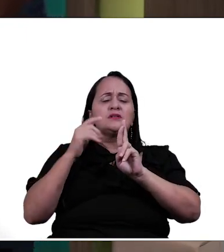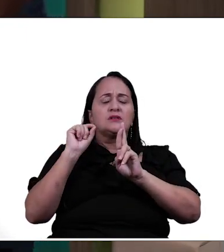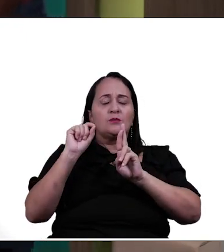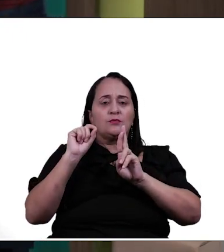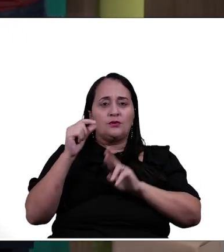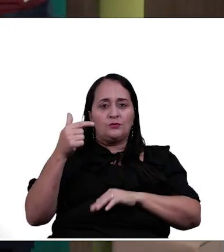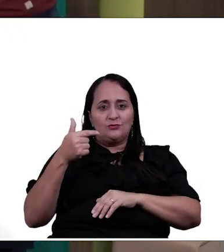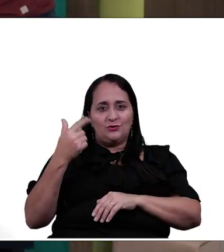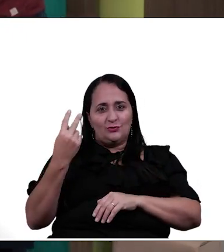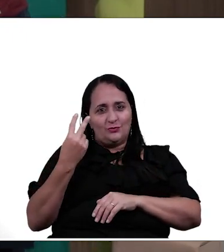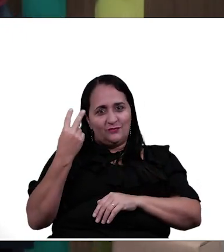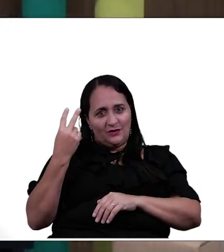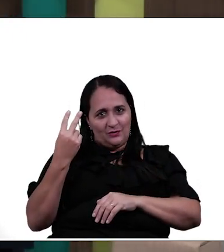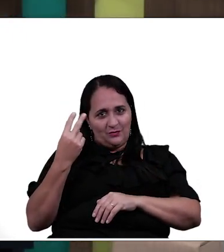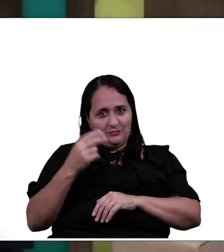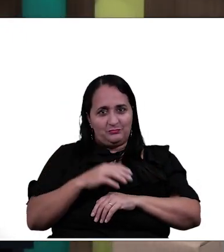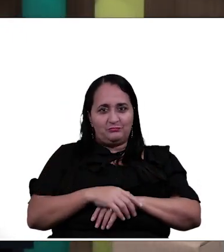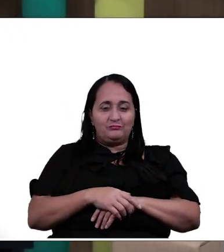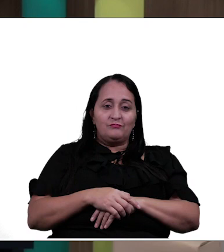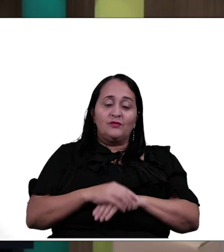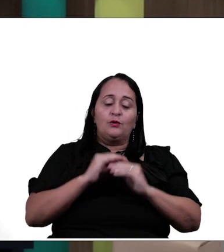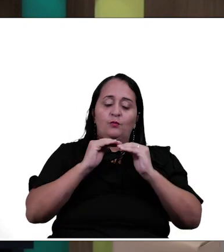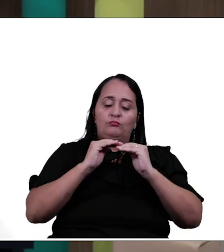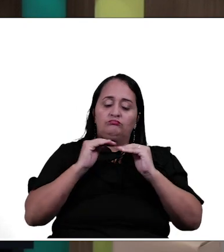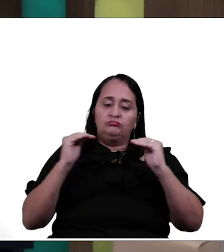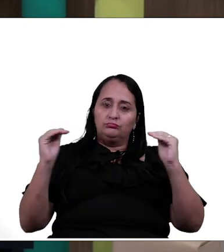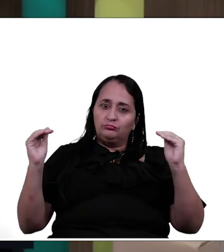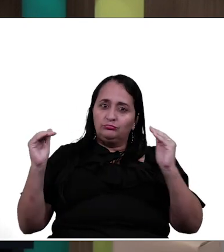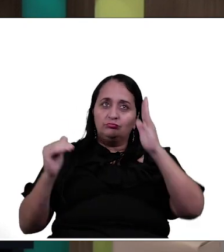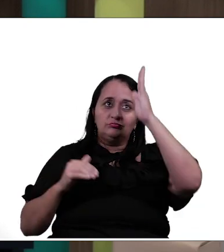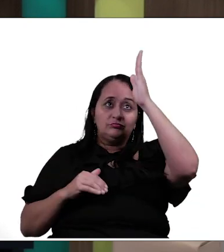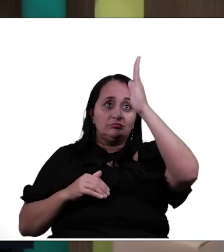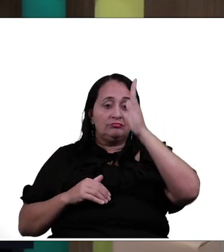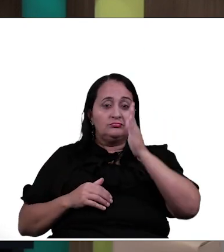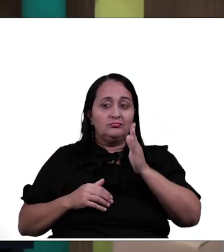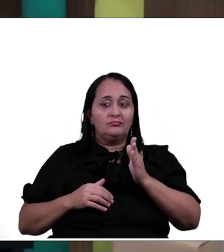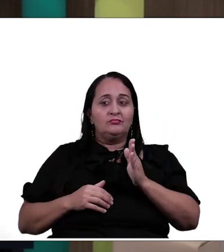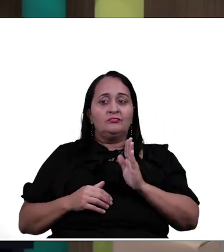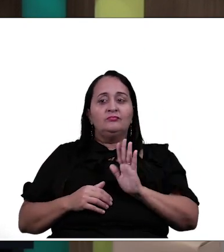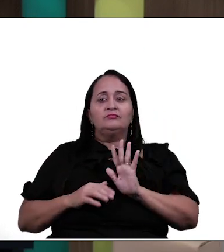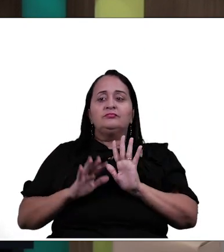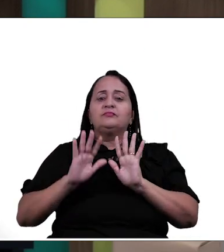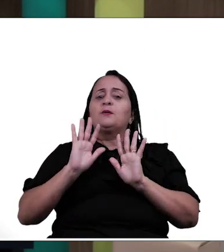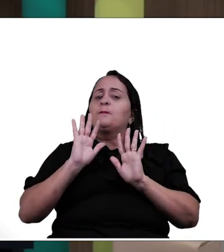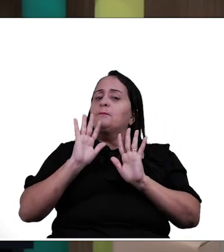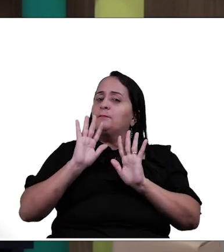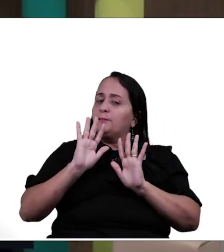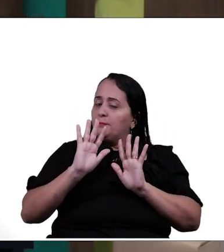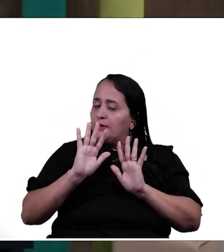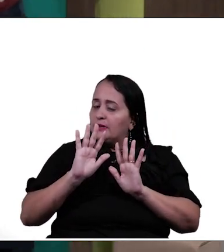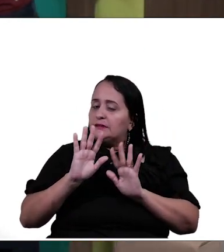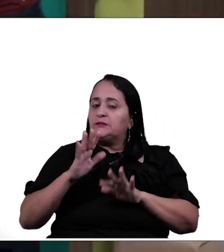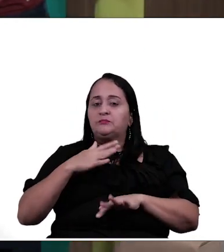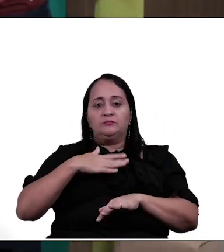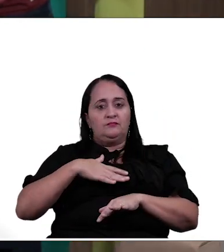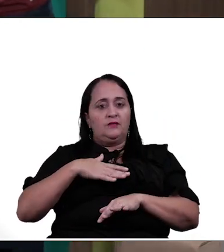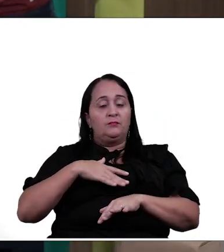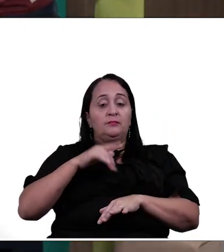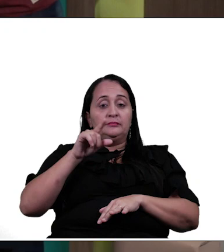periódica simples, essa dízima periódica é composta.